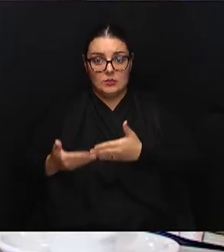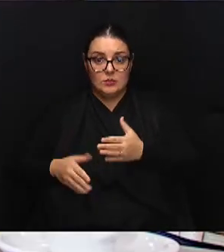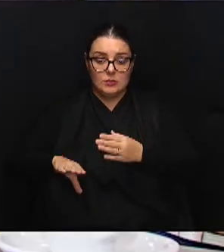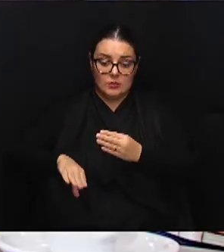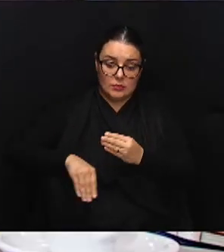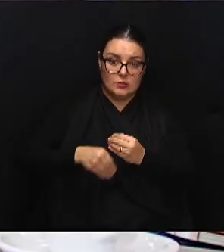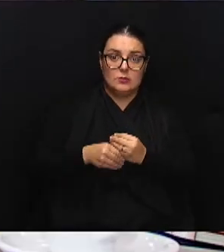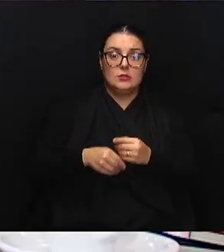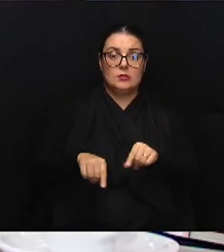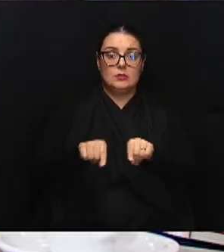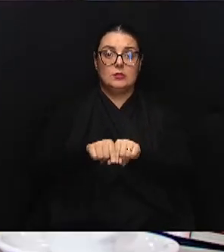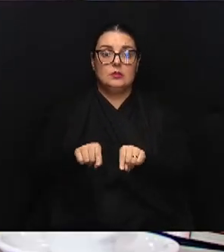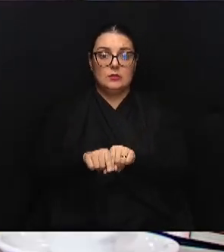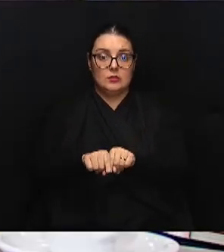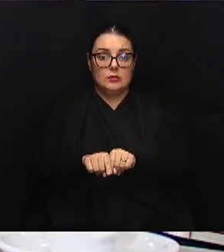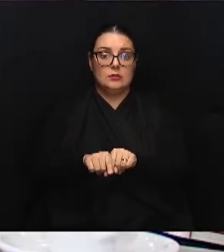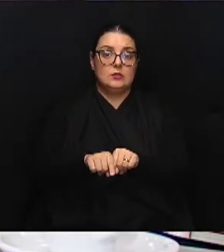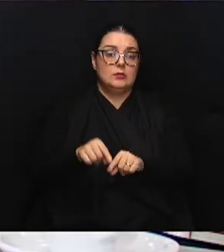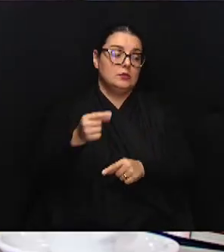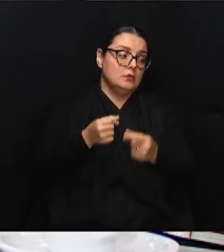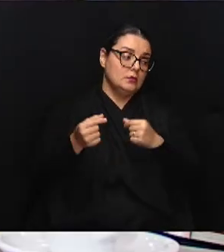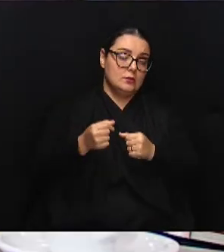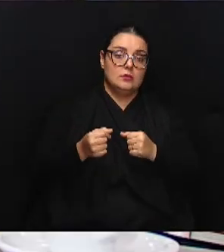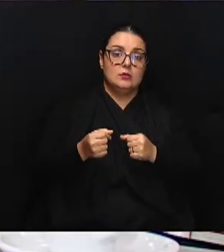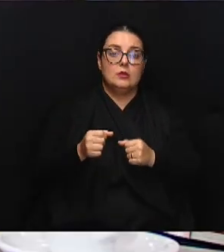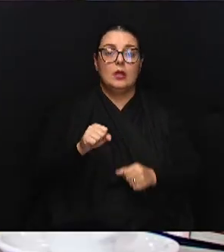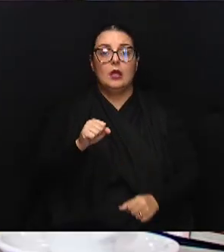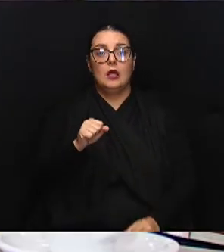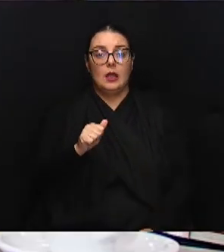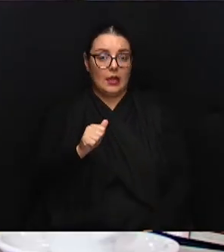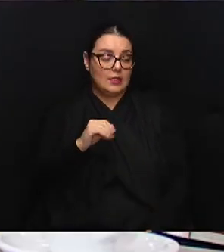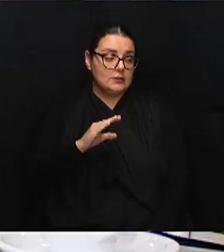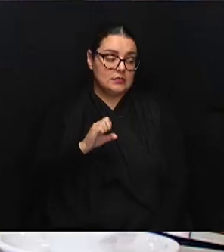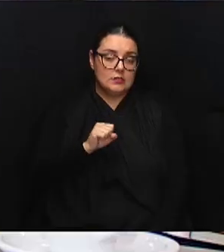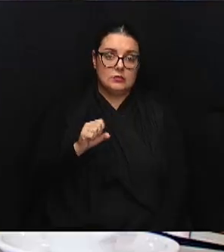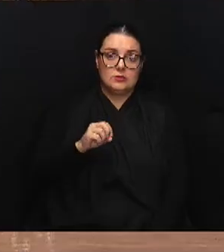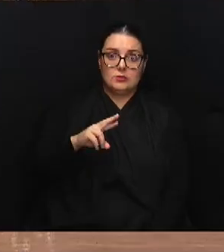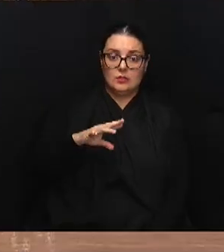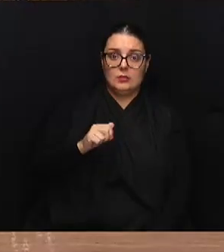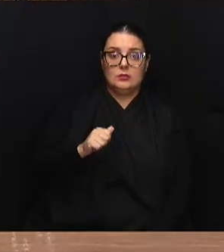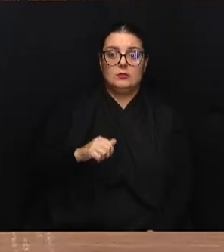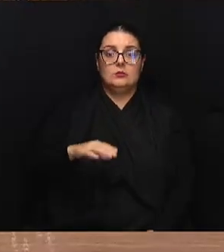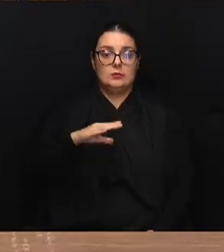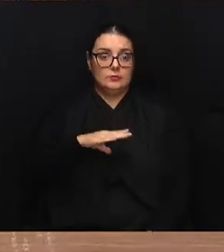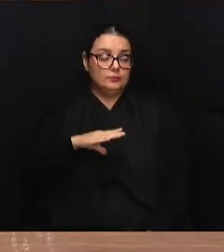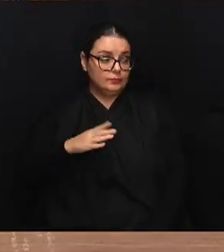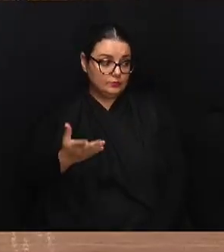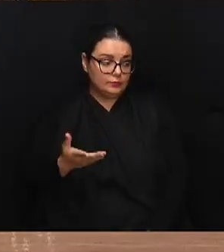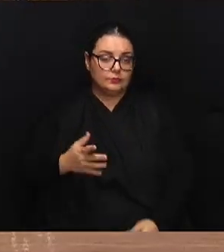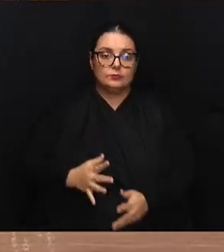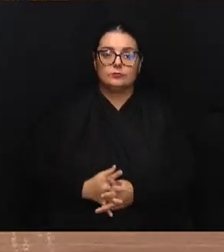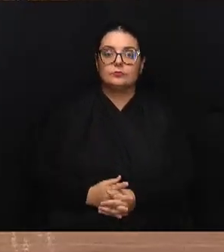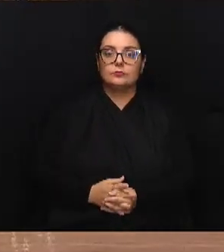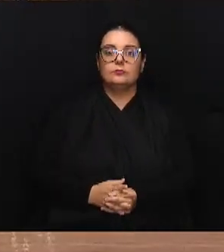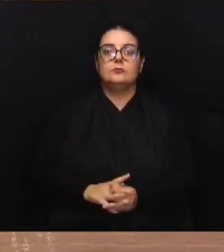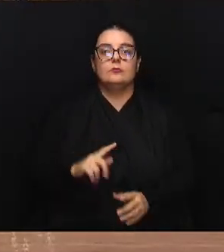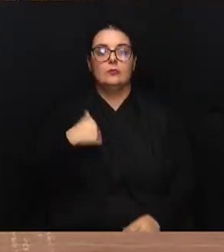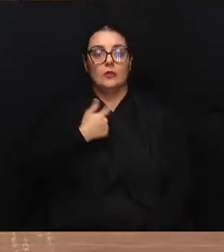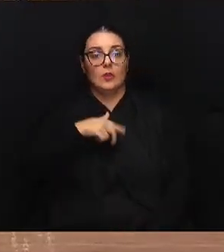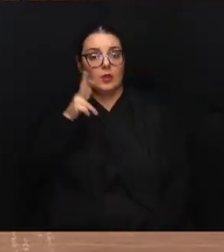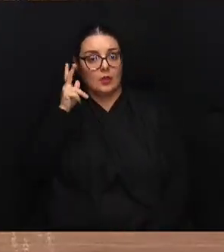adicionais e inclusive gerar receitas acessórias para o município. Então, nós ouvimos